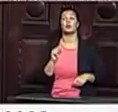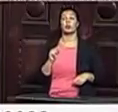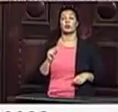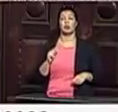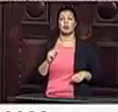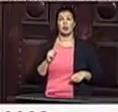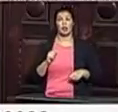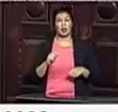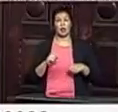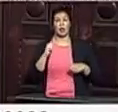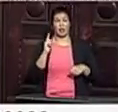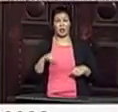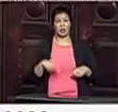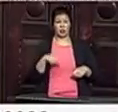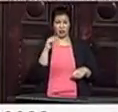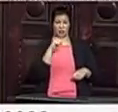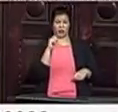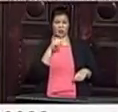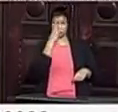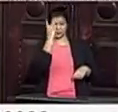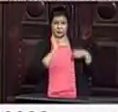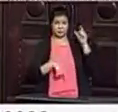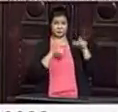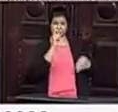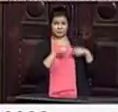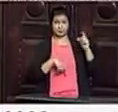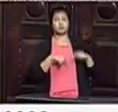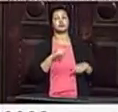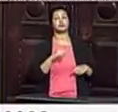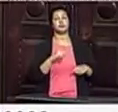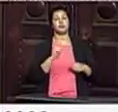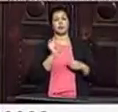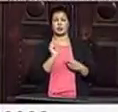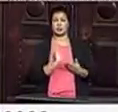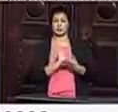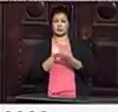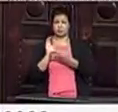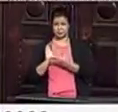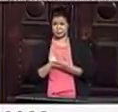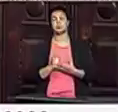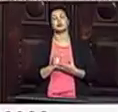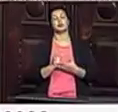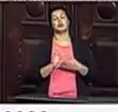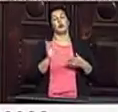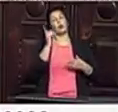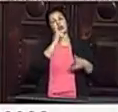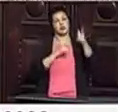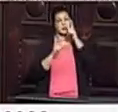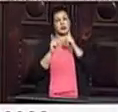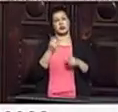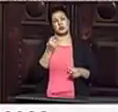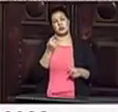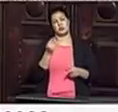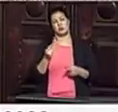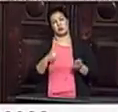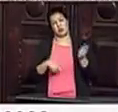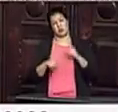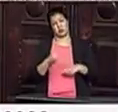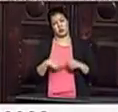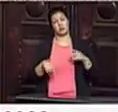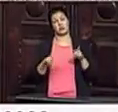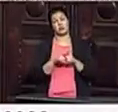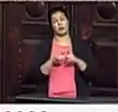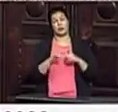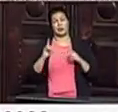barateou significativamente a campanha, simplificou a campanha e aproximou os candidatos da população.